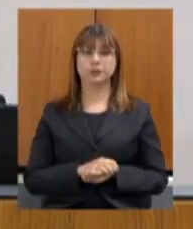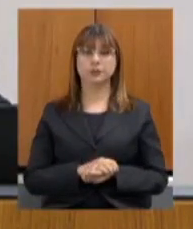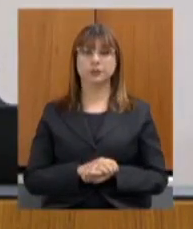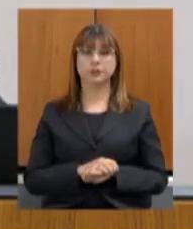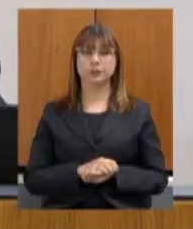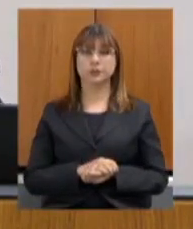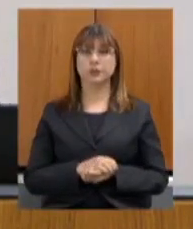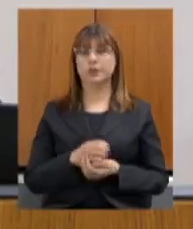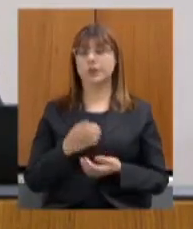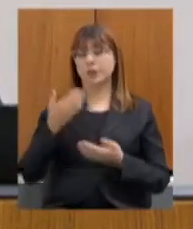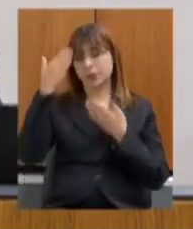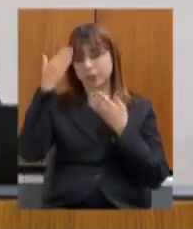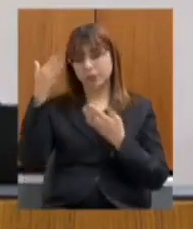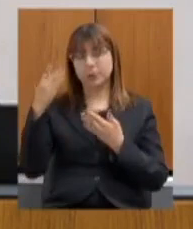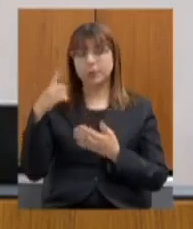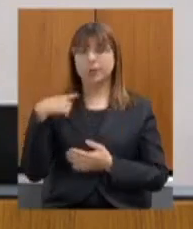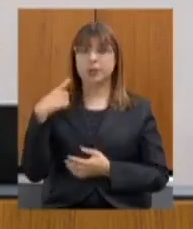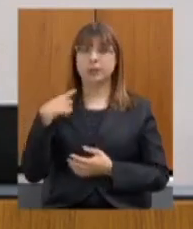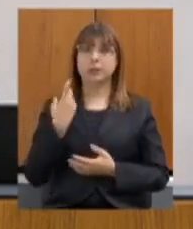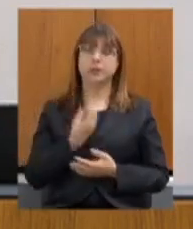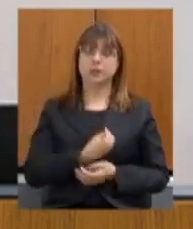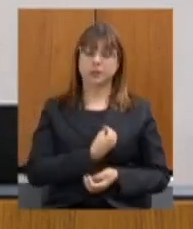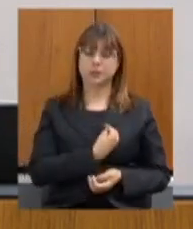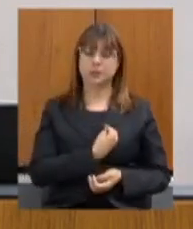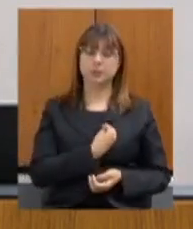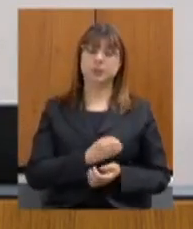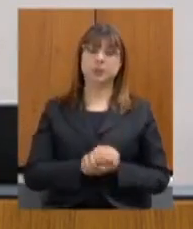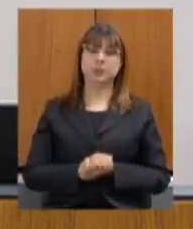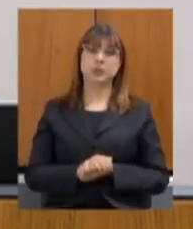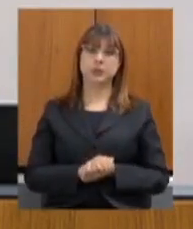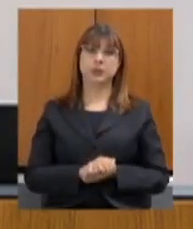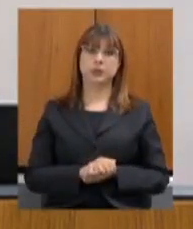Bem, muito obrigado aos deputados pela participação.